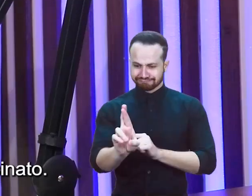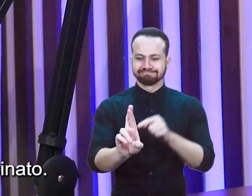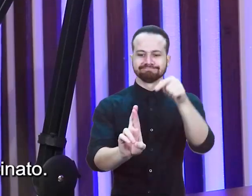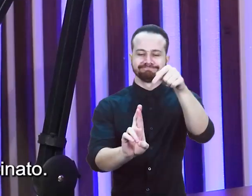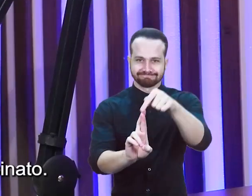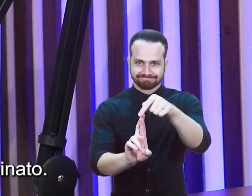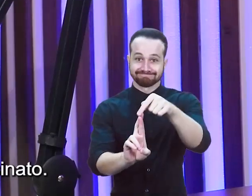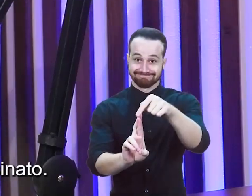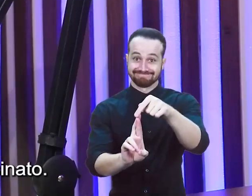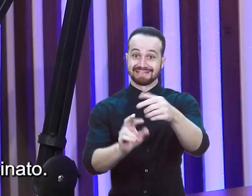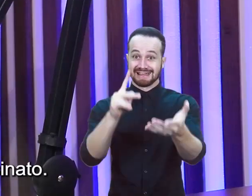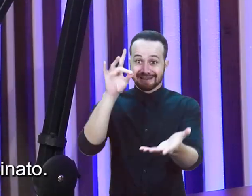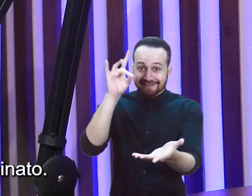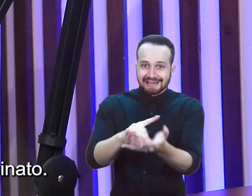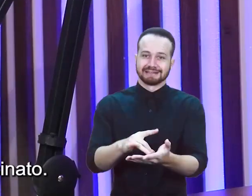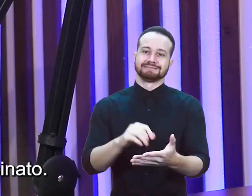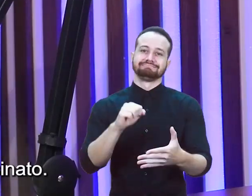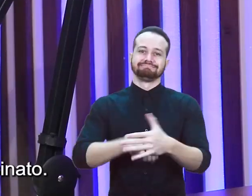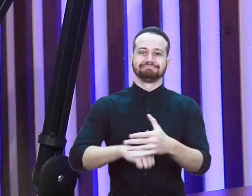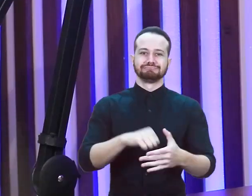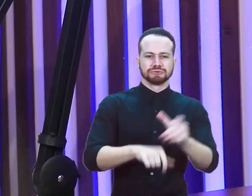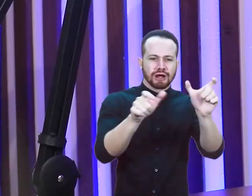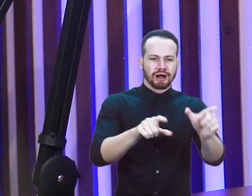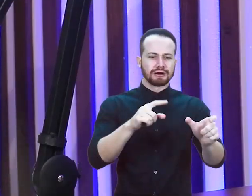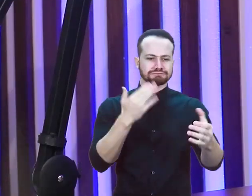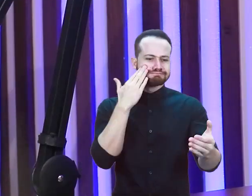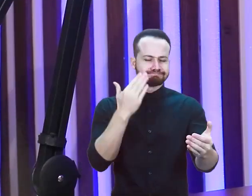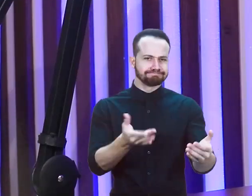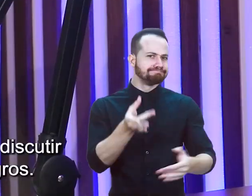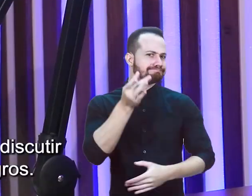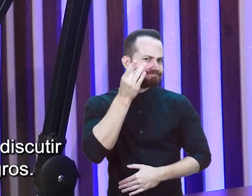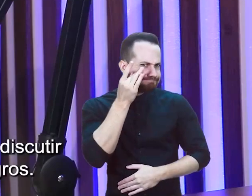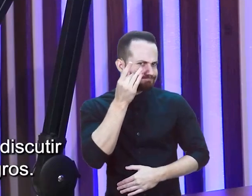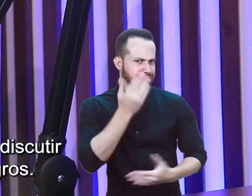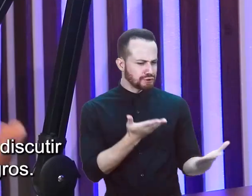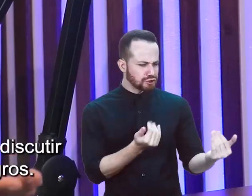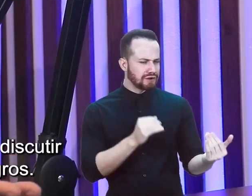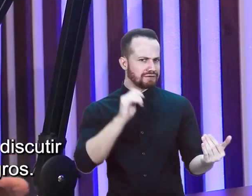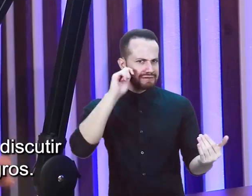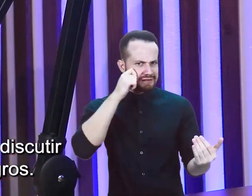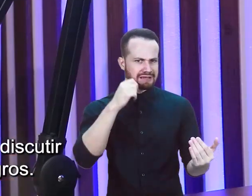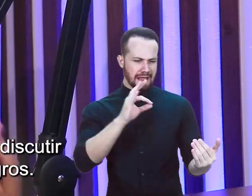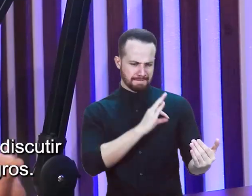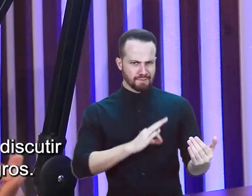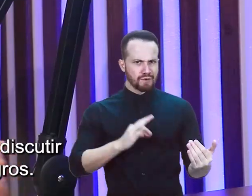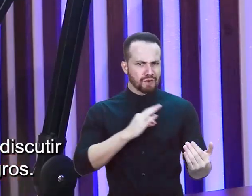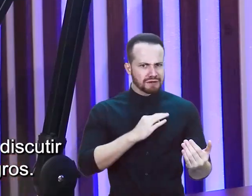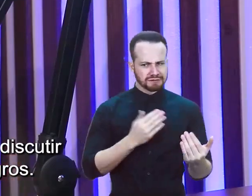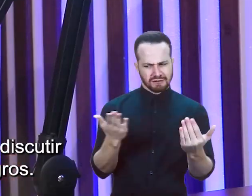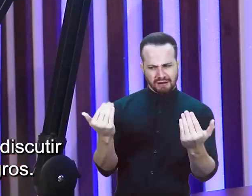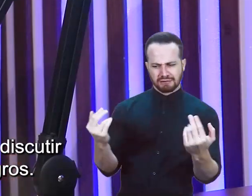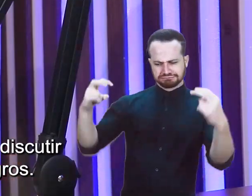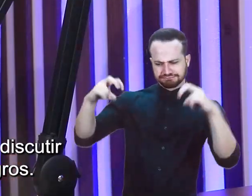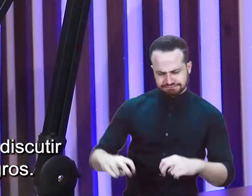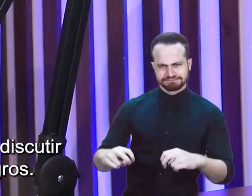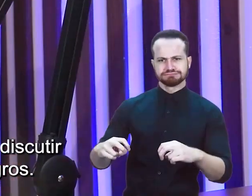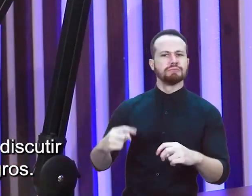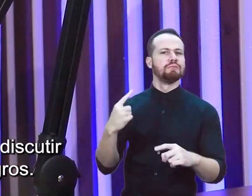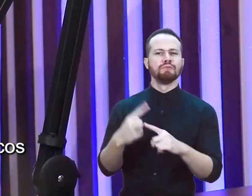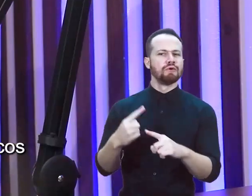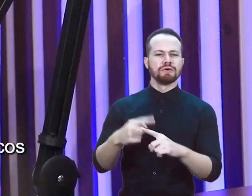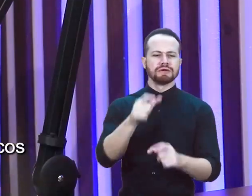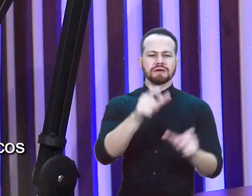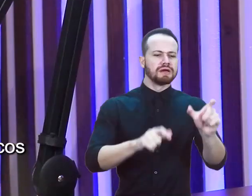estão combatendo o assassinato à juventude negra, não está chamando a polícia para discutir por que eles